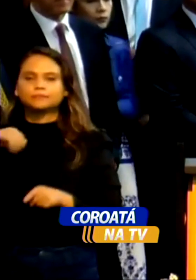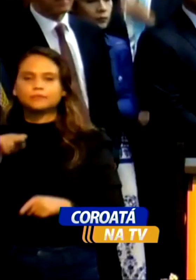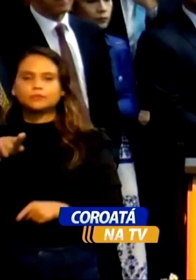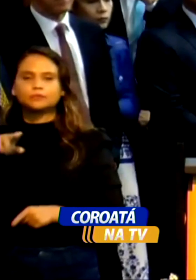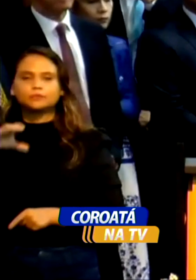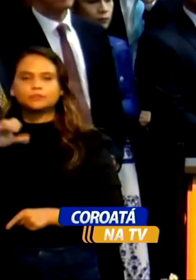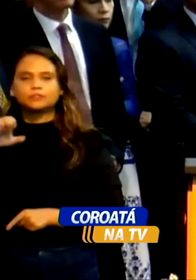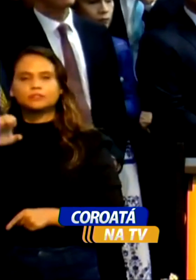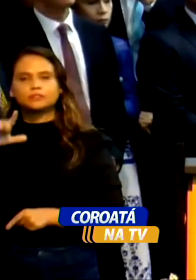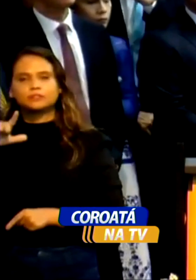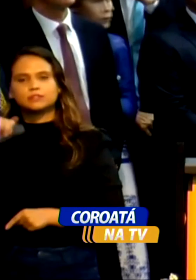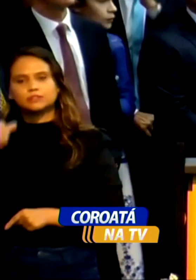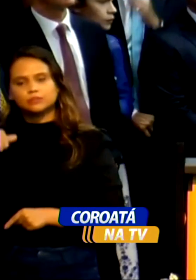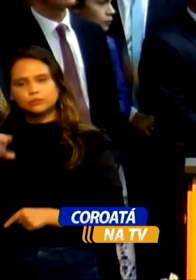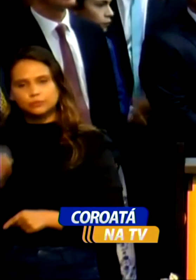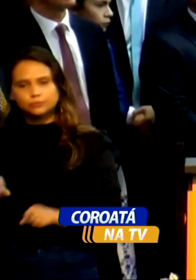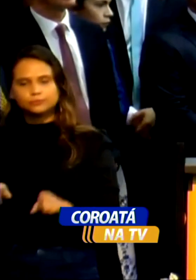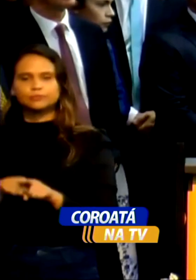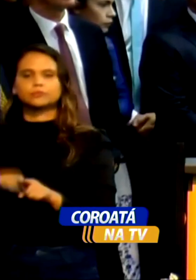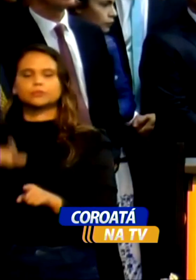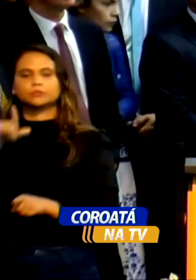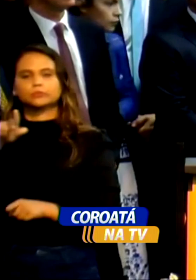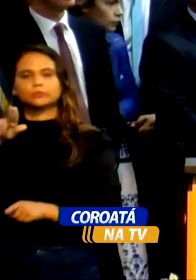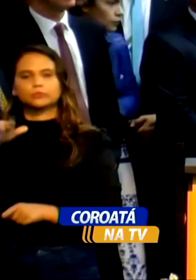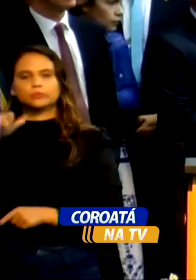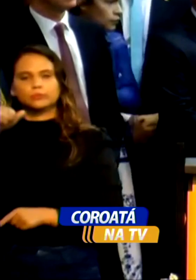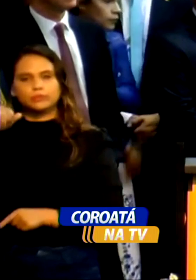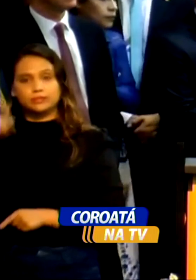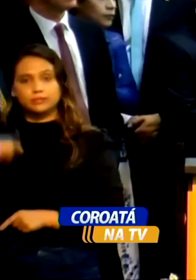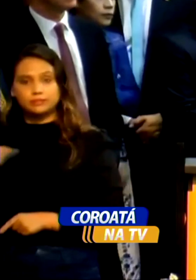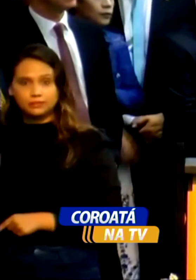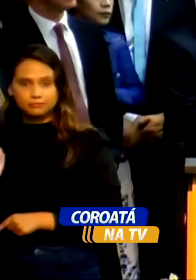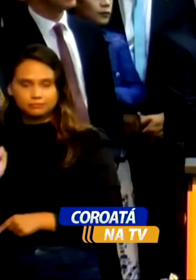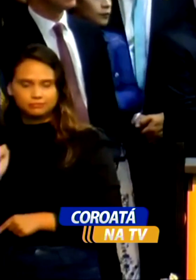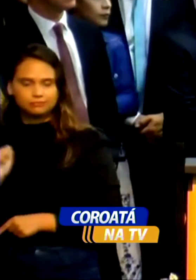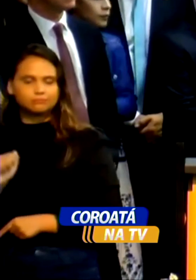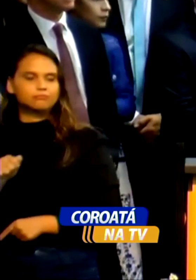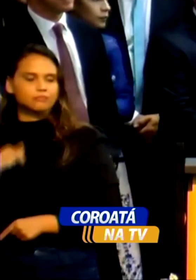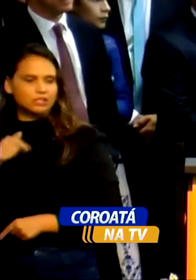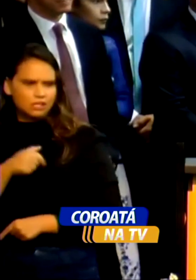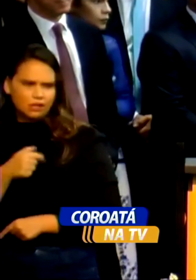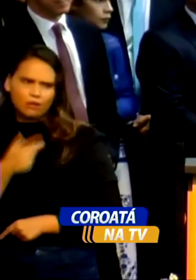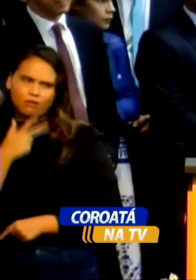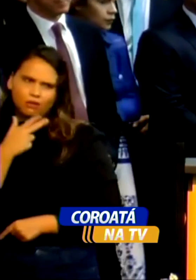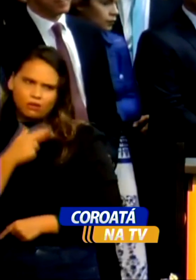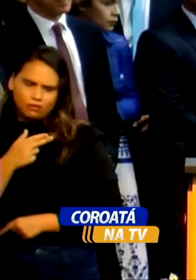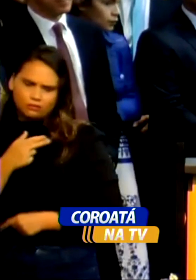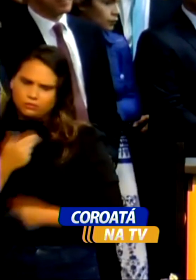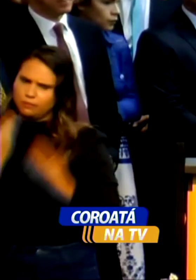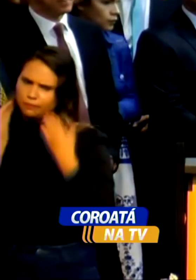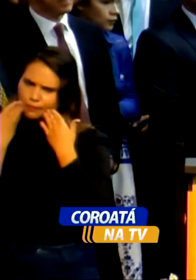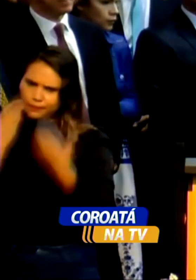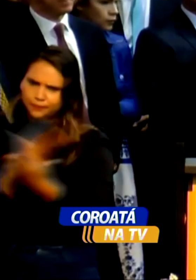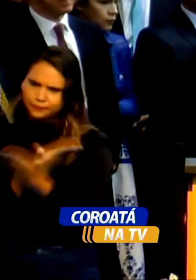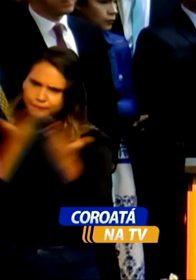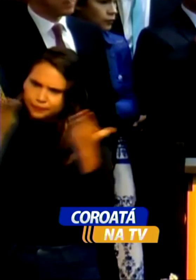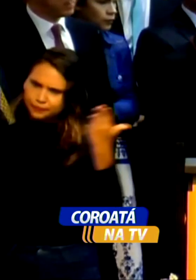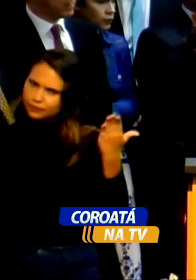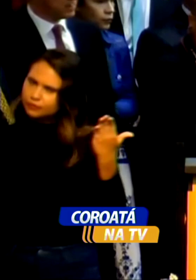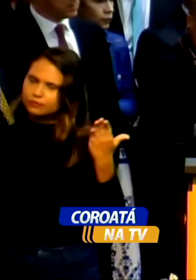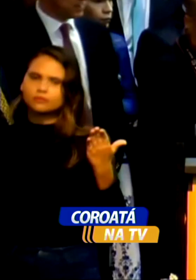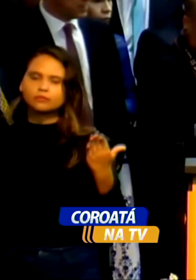ministra da Saúde Nisa Trindade E aqui nessa oportunidade Ministro eu faço questão de deixar público e notório